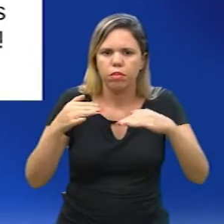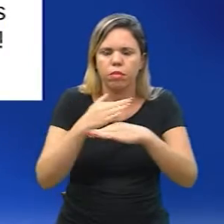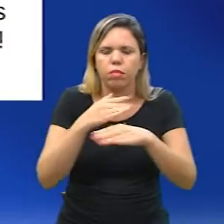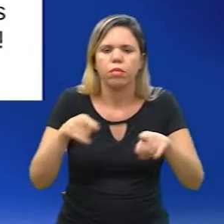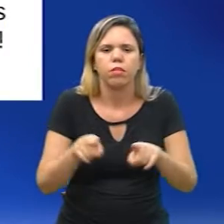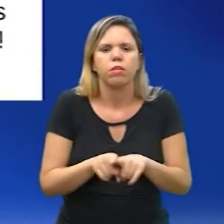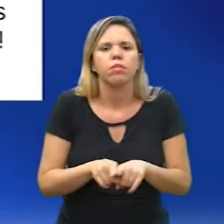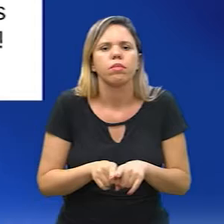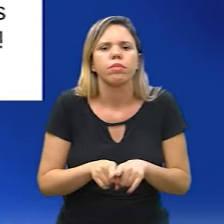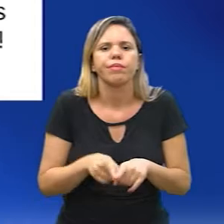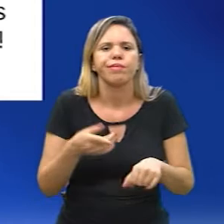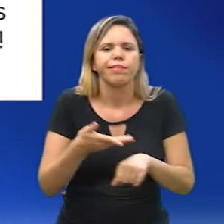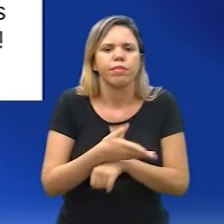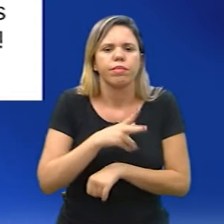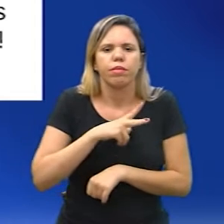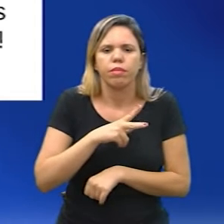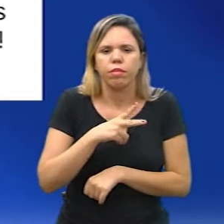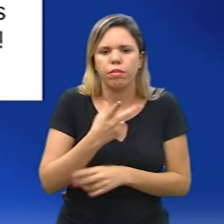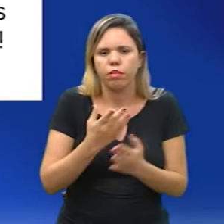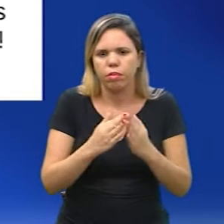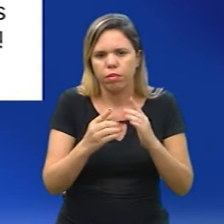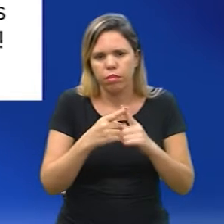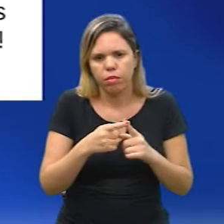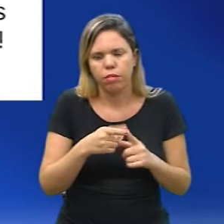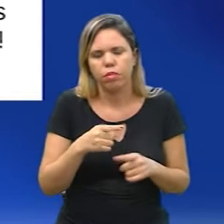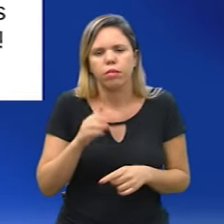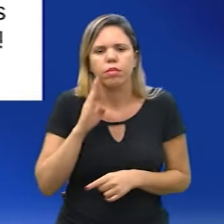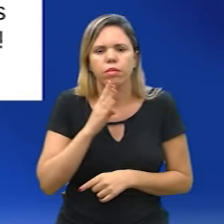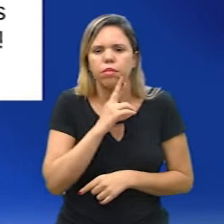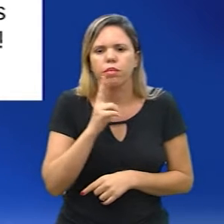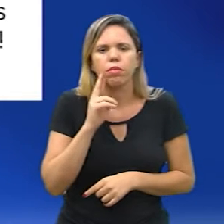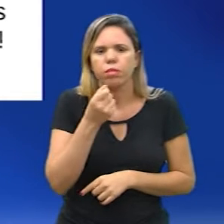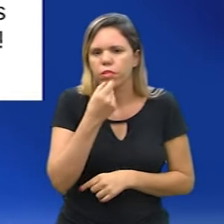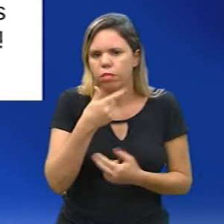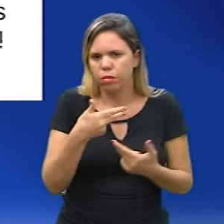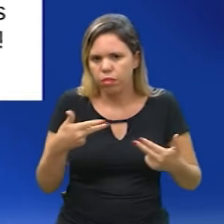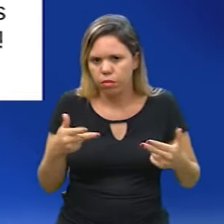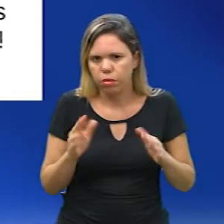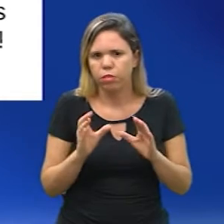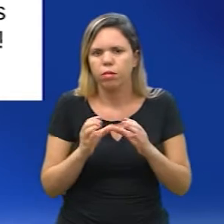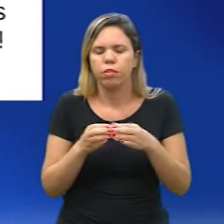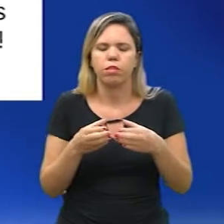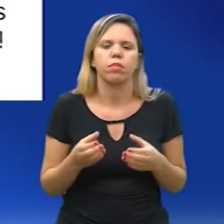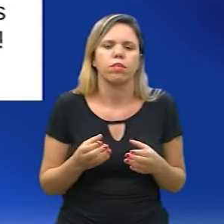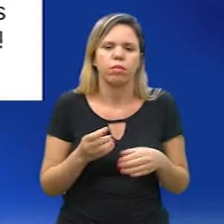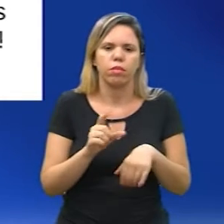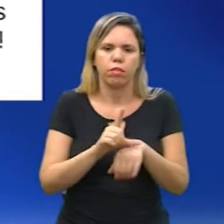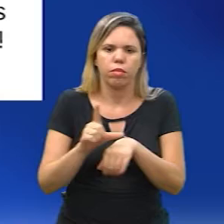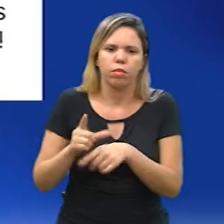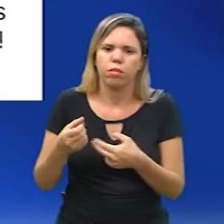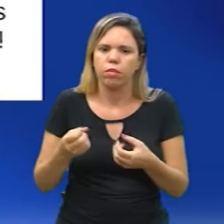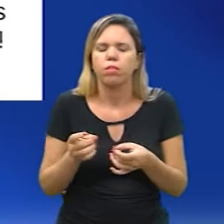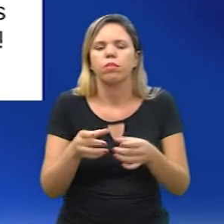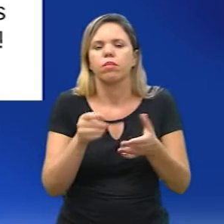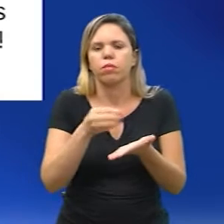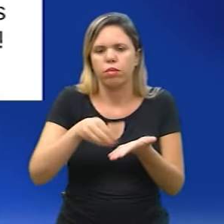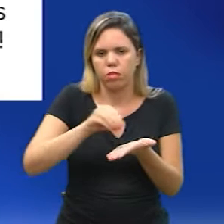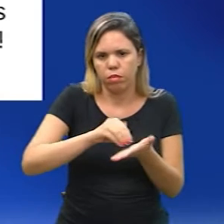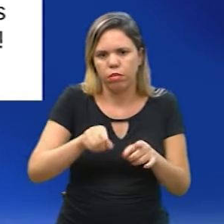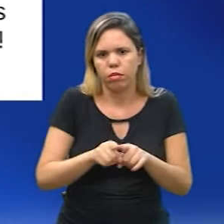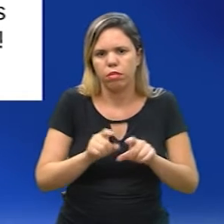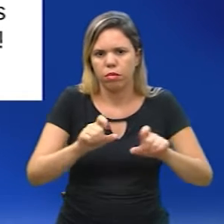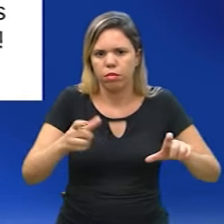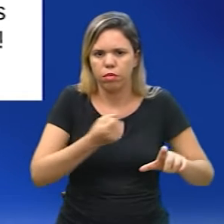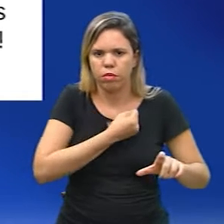circulação de pessoas, mesmo que sejam particulares, como igrejas, bares, farmácias, condomínios e lotéricas, entre outros,